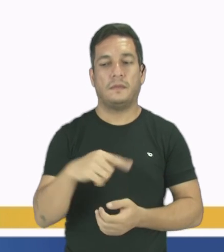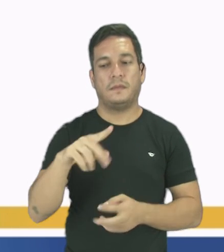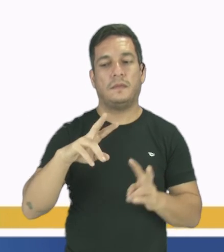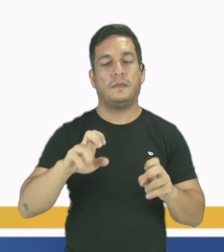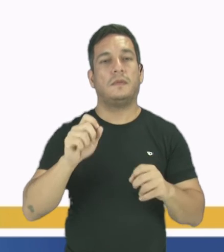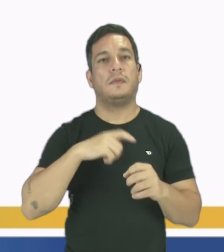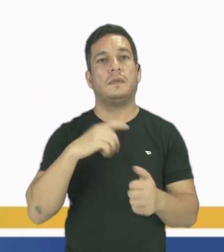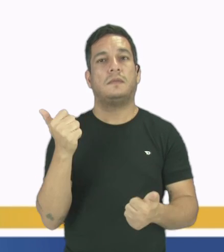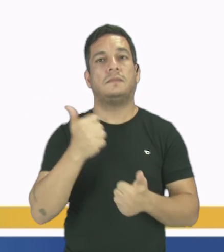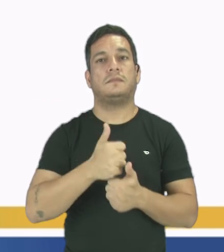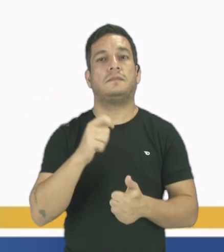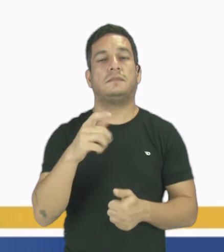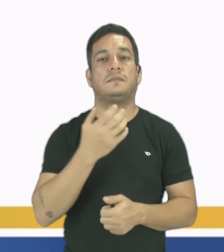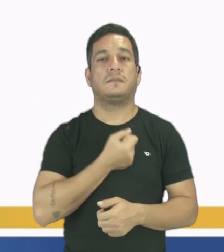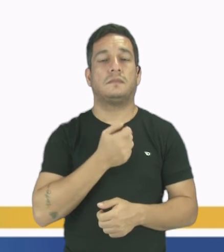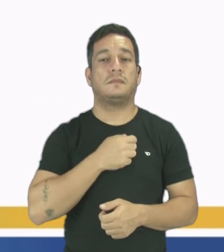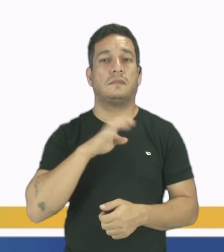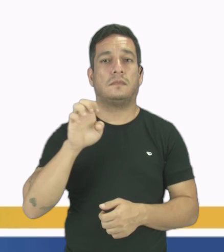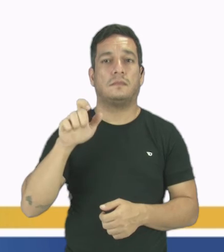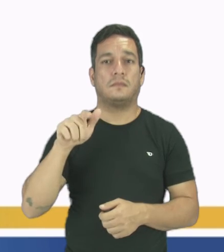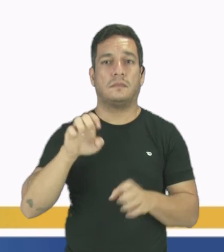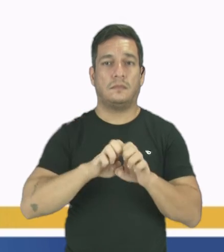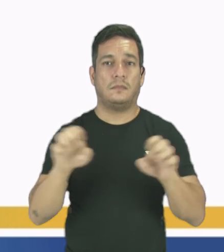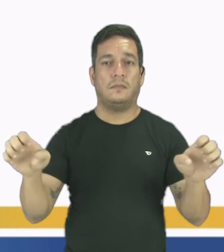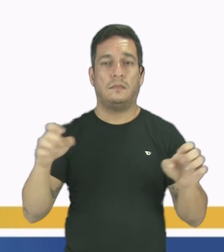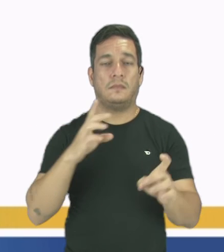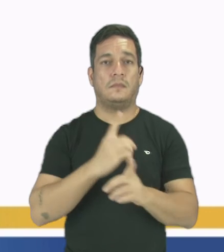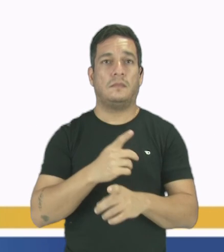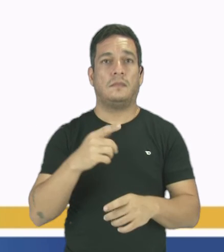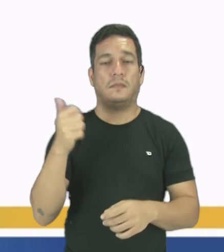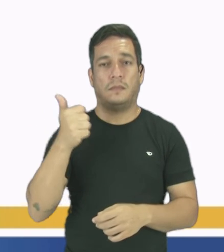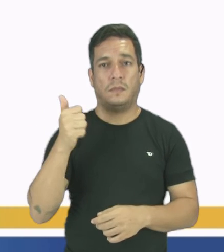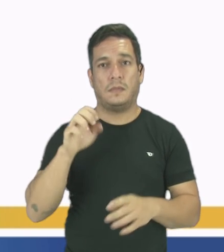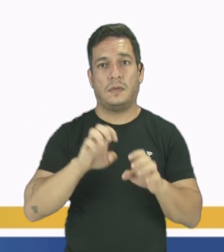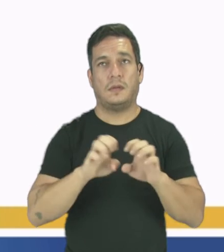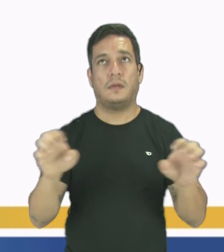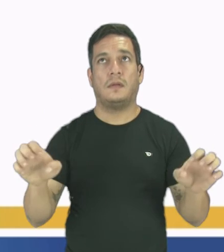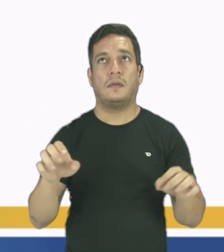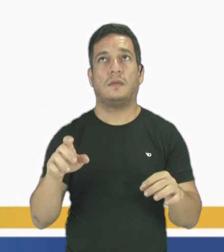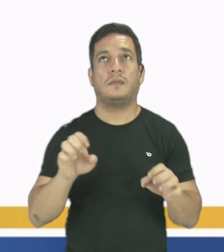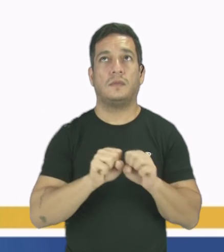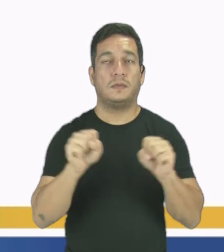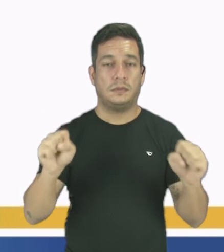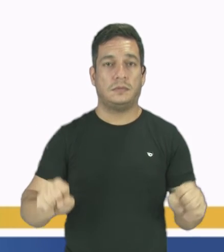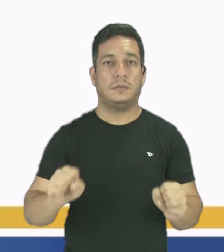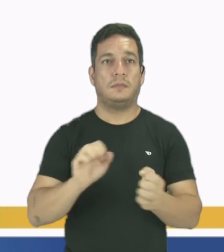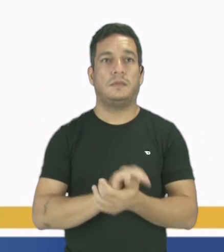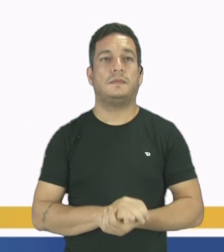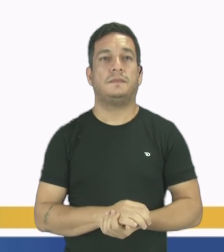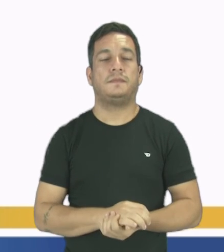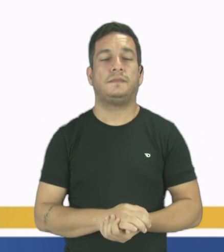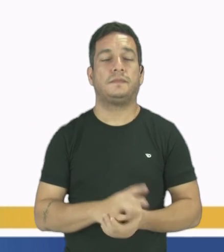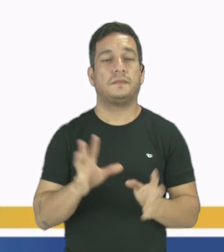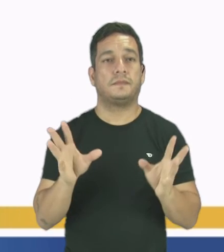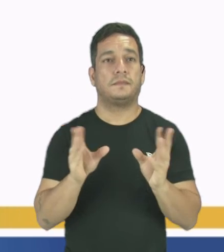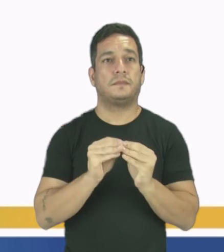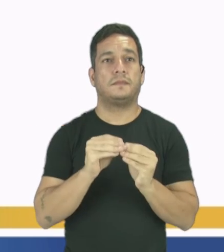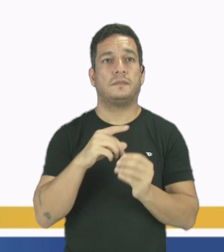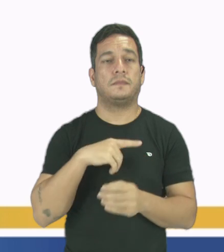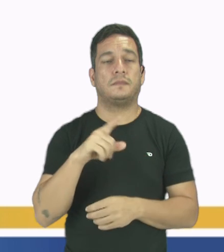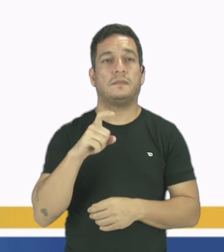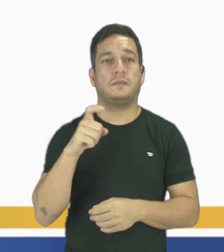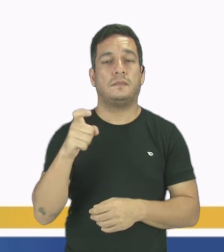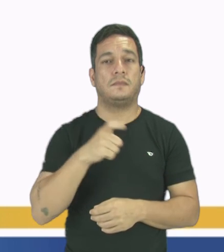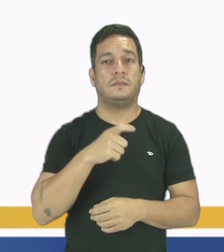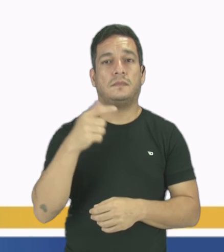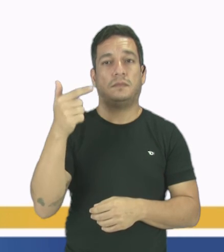observe que eu estou substituindo o valor da equação anterior encontrada na primeira equação lá do nosso sistema. E aí, reduzindo isso, nós vamos